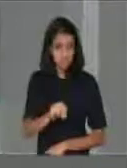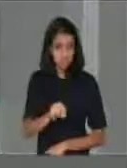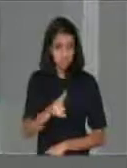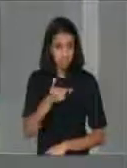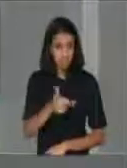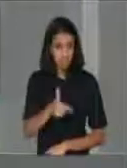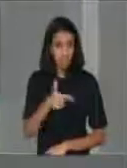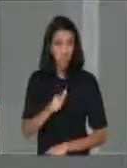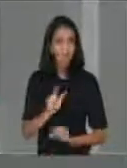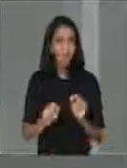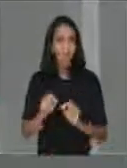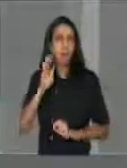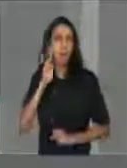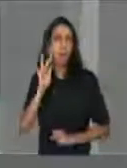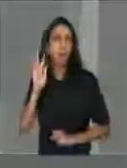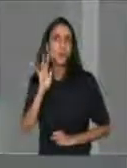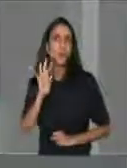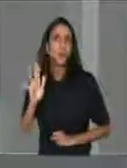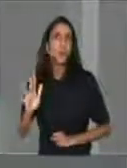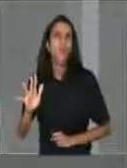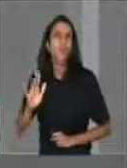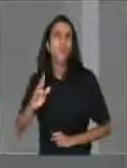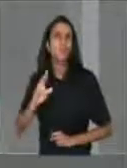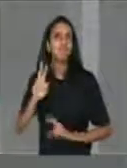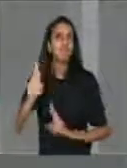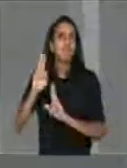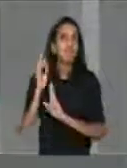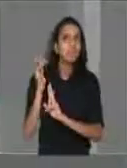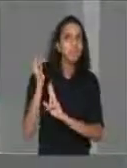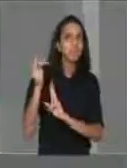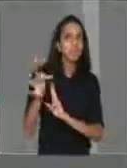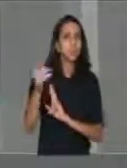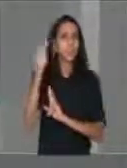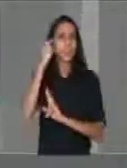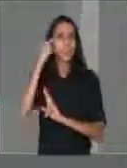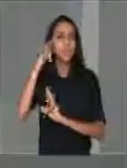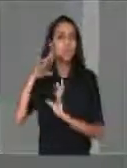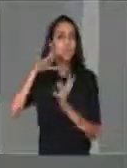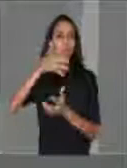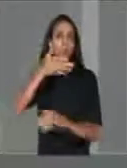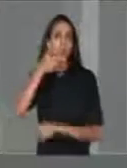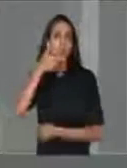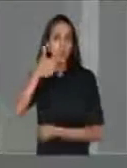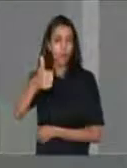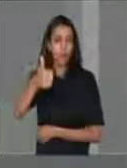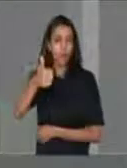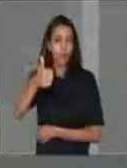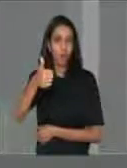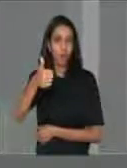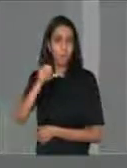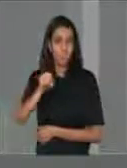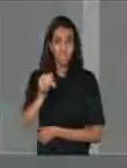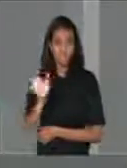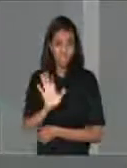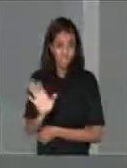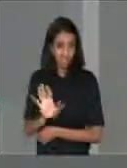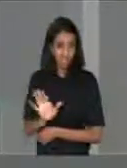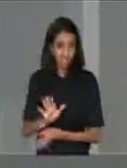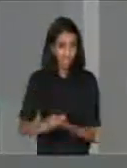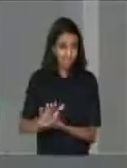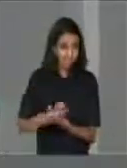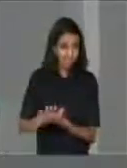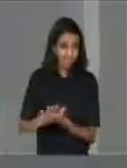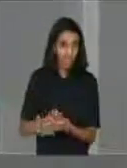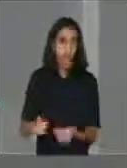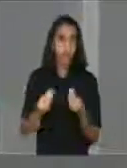impulsionados pela utopia, pelo vir a ser, por um outro mundo possível e necessário, a nossa ação